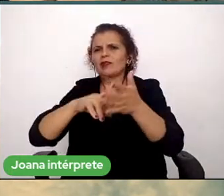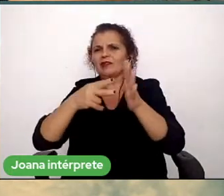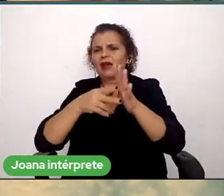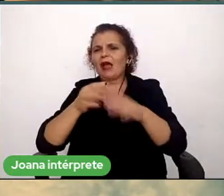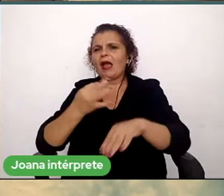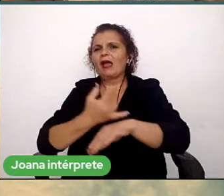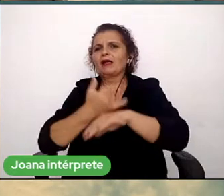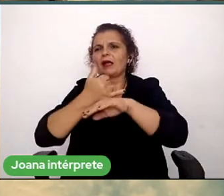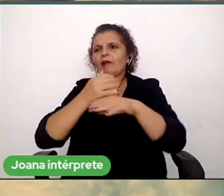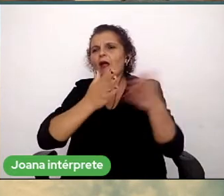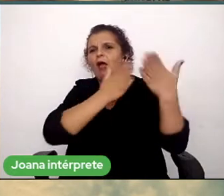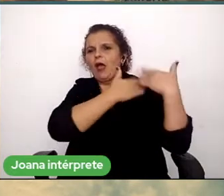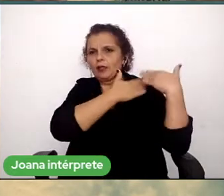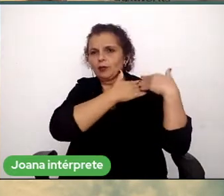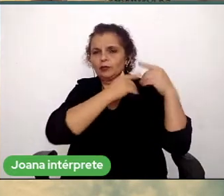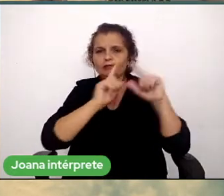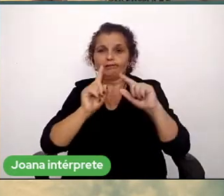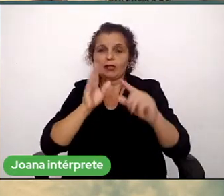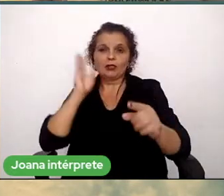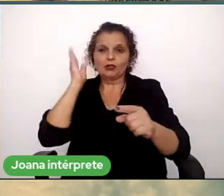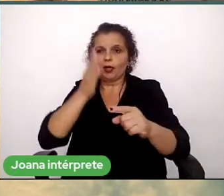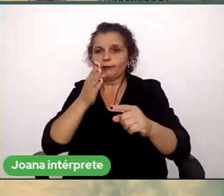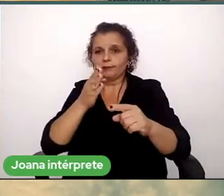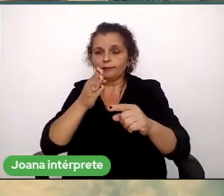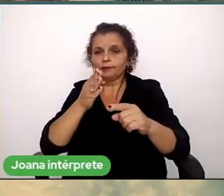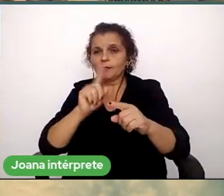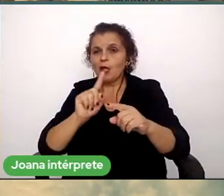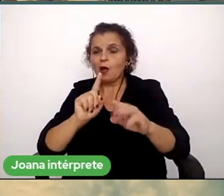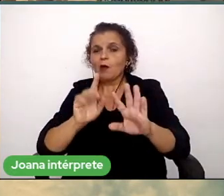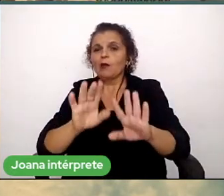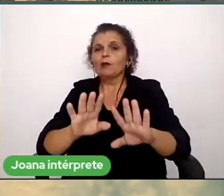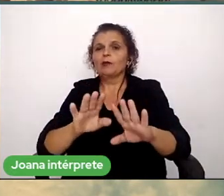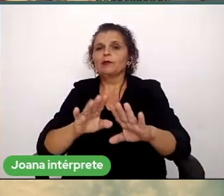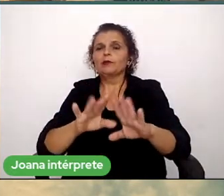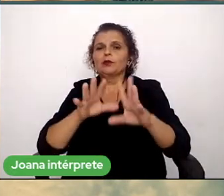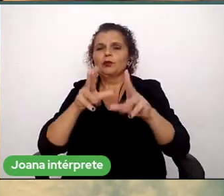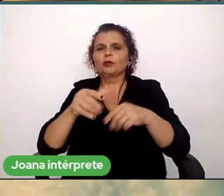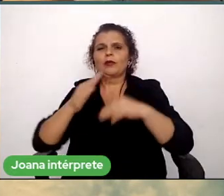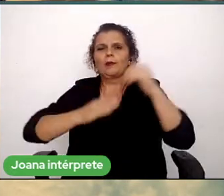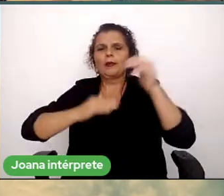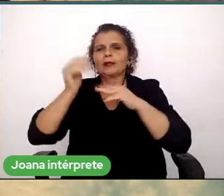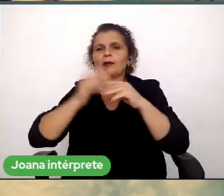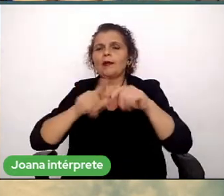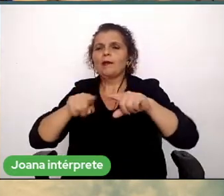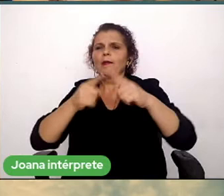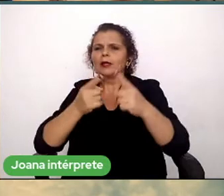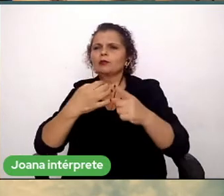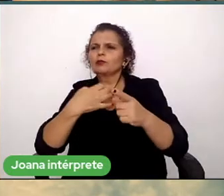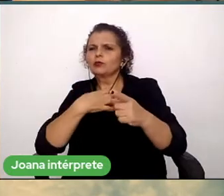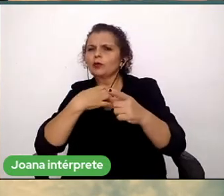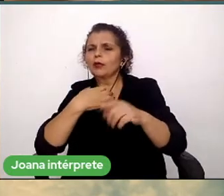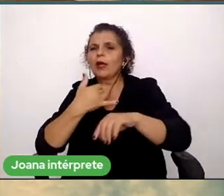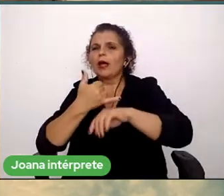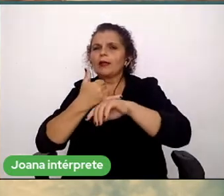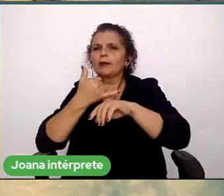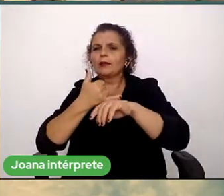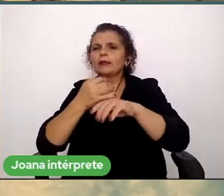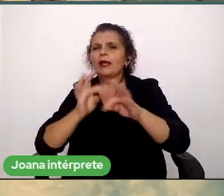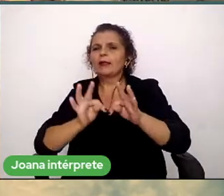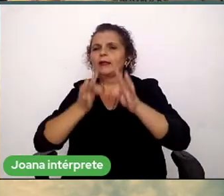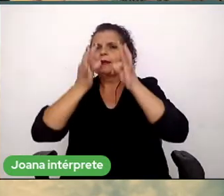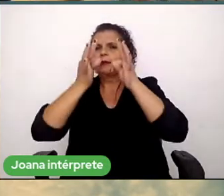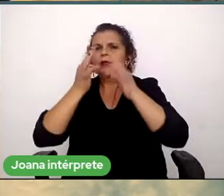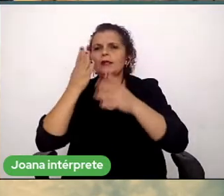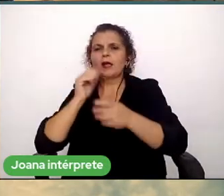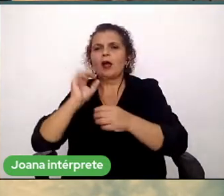técnica é responsável direta por por desempenhar todas as atividades Mas alguma maneira a líder técnica precisa garantir que